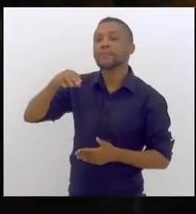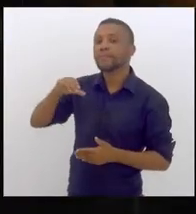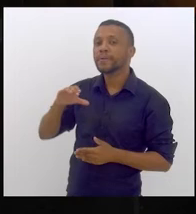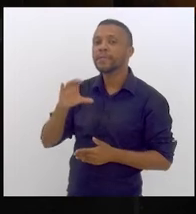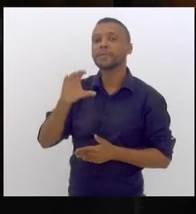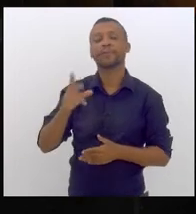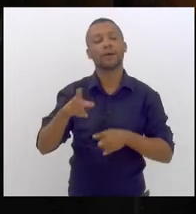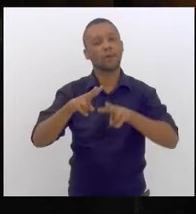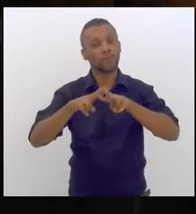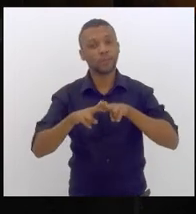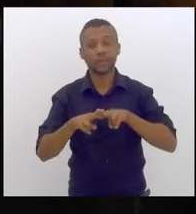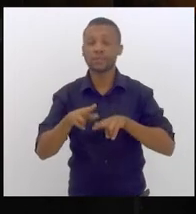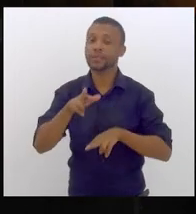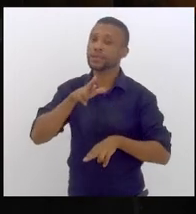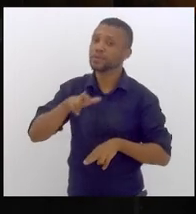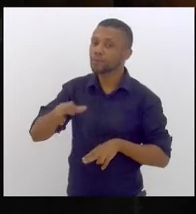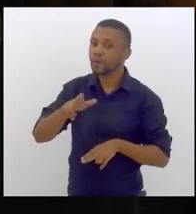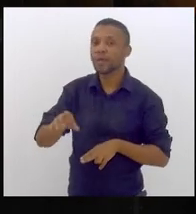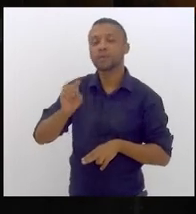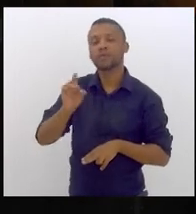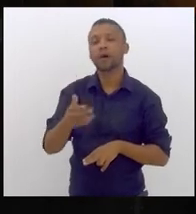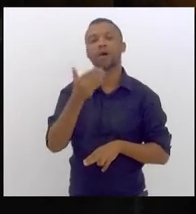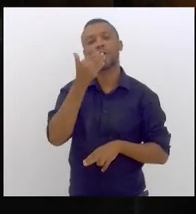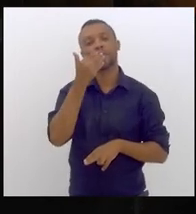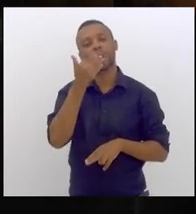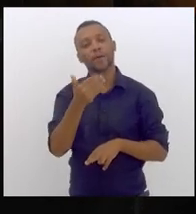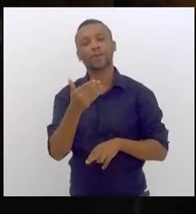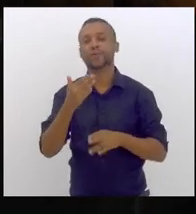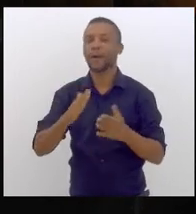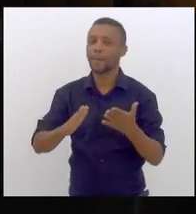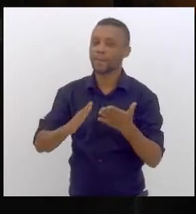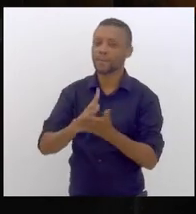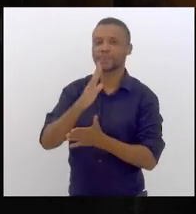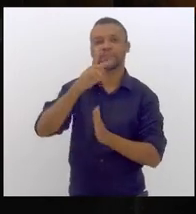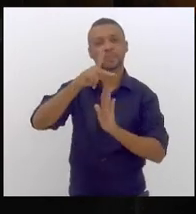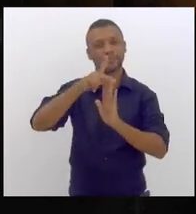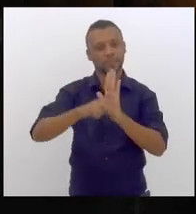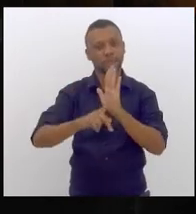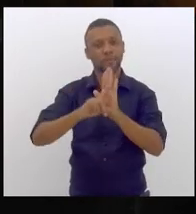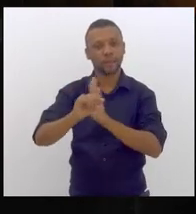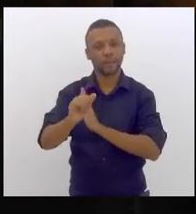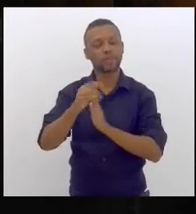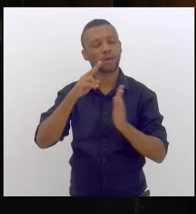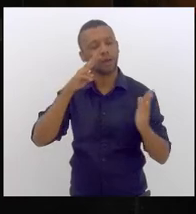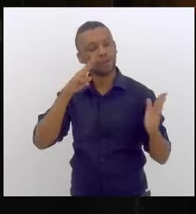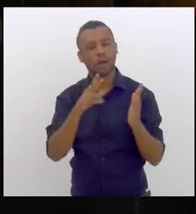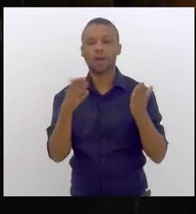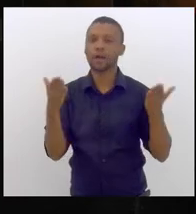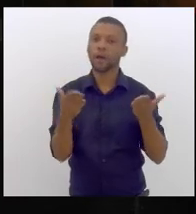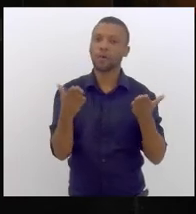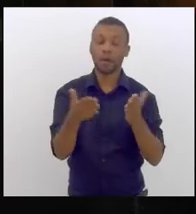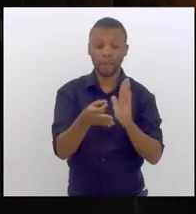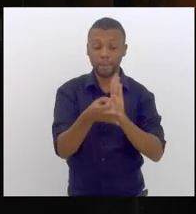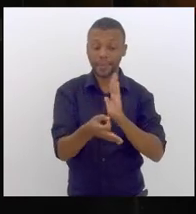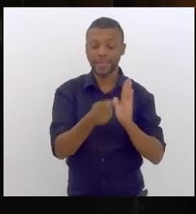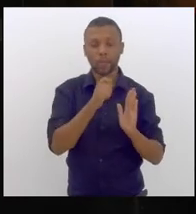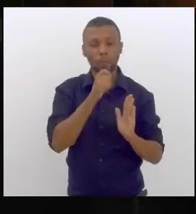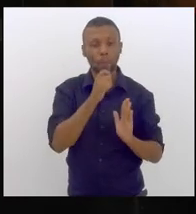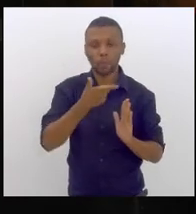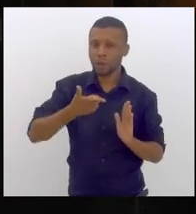por isso que não só peço a aprovação desse projeto, observei agora que não há emendas,